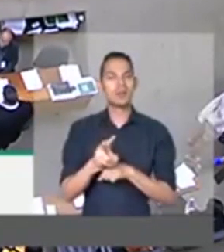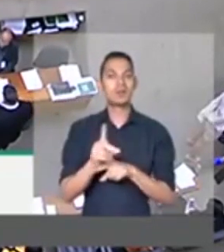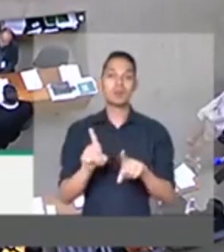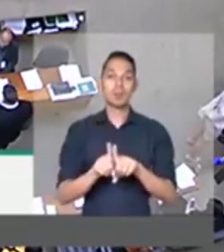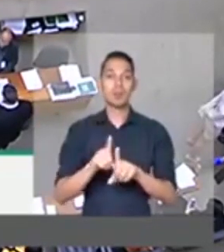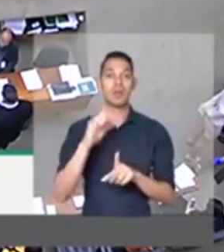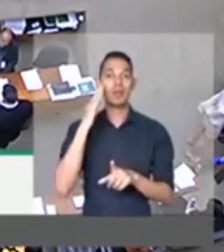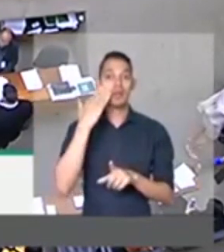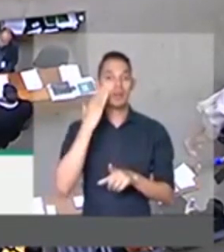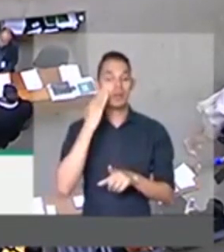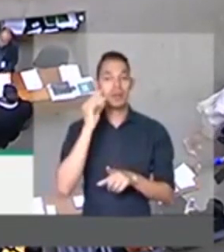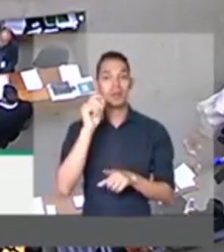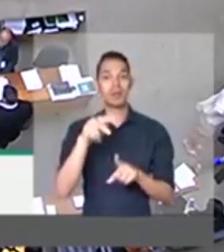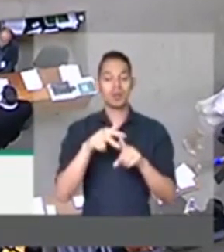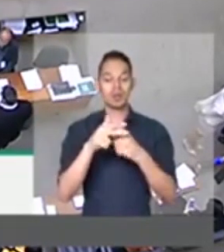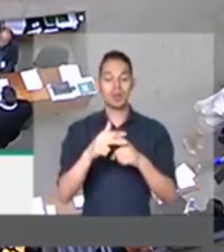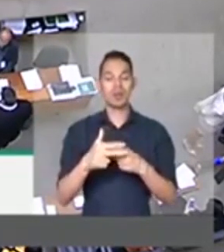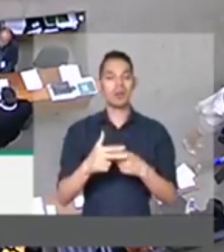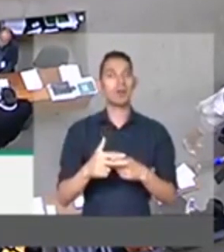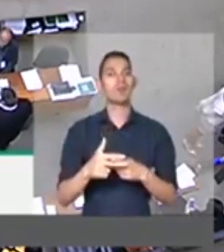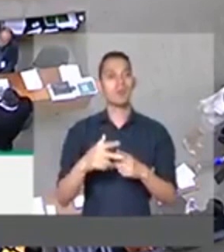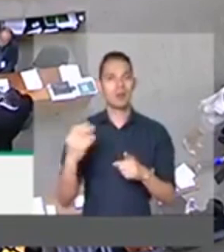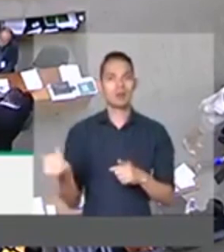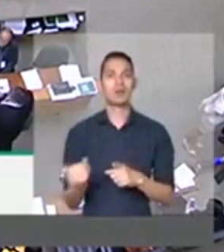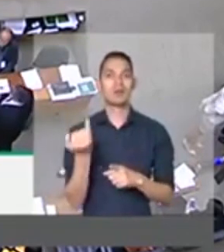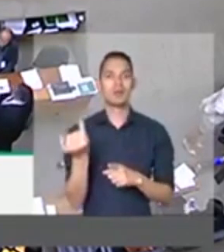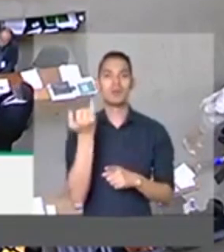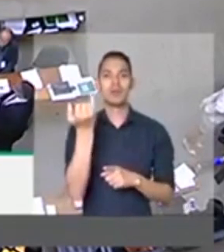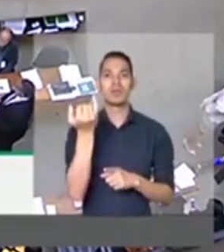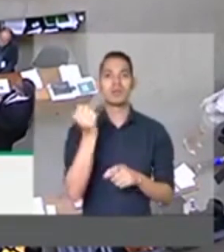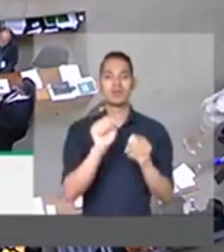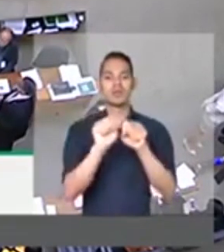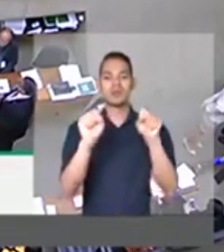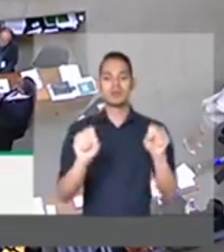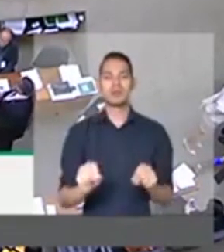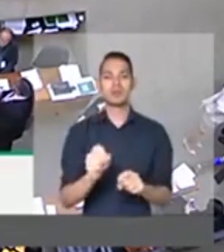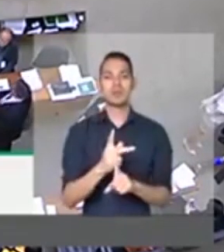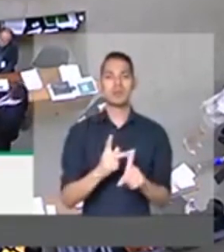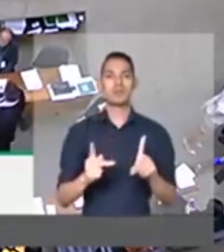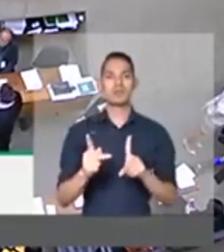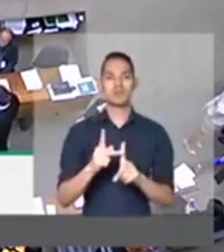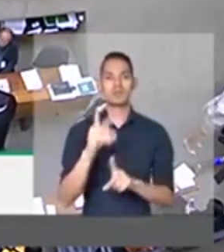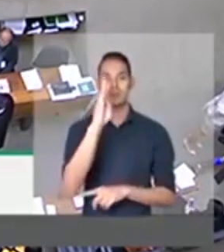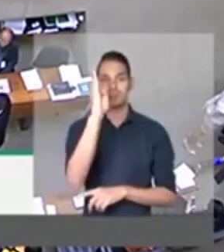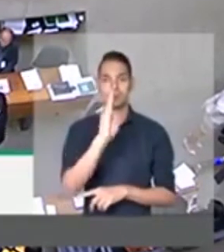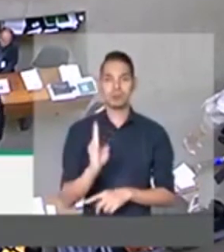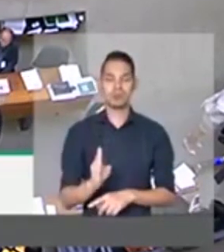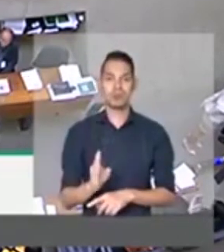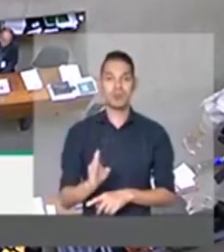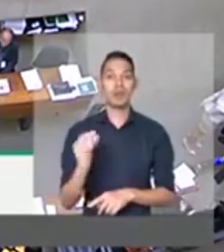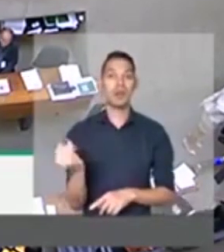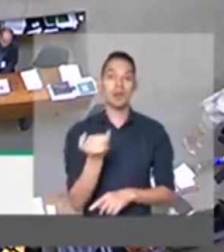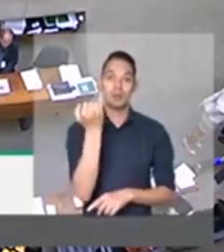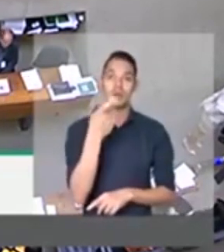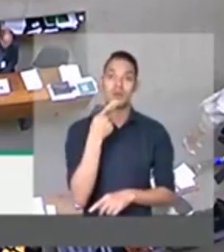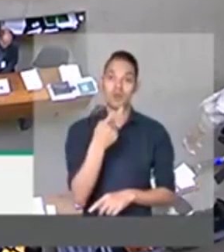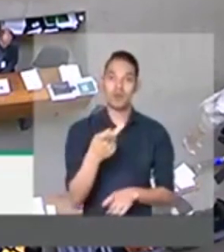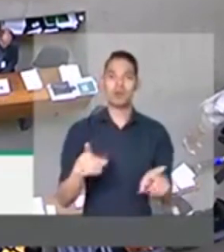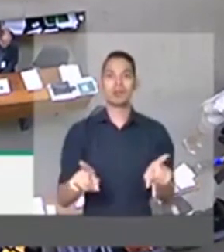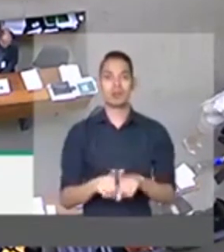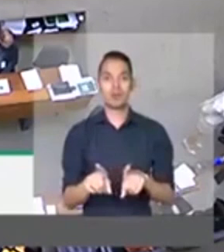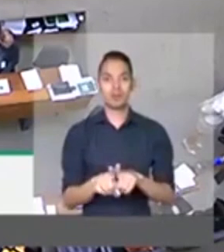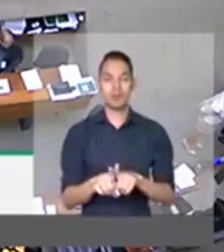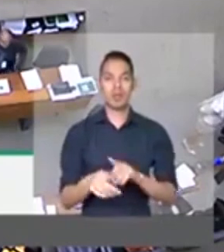o texto da nova reforma ele alegou que a proposta não é vantajosa para a população agora os parlamentares vão votar